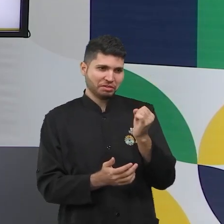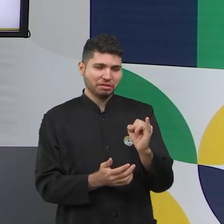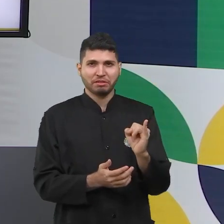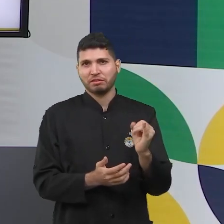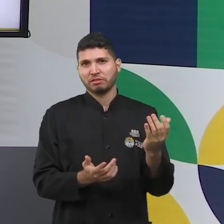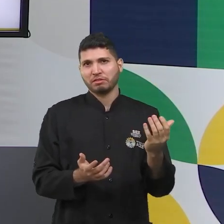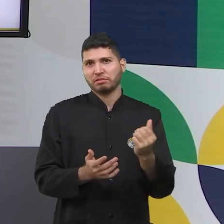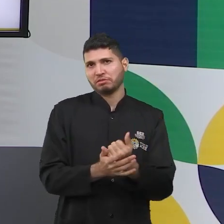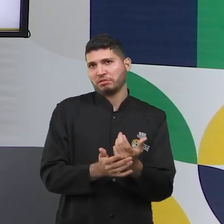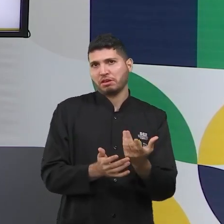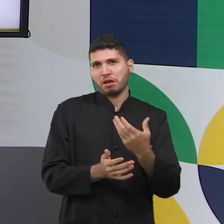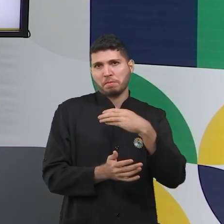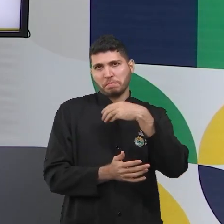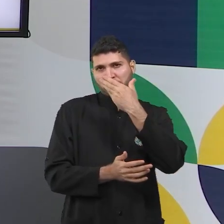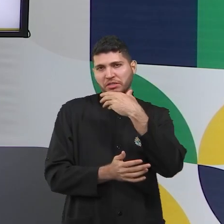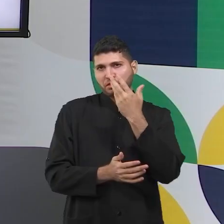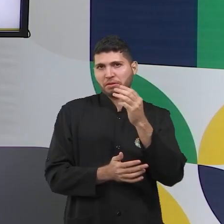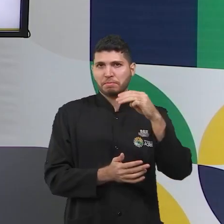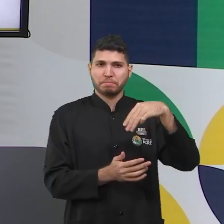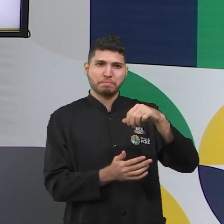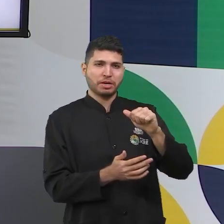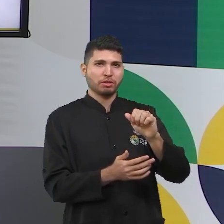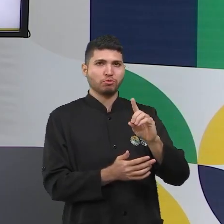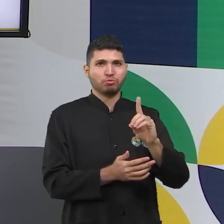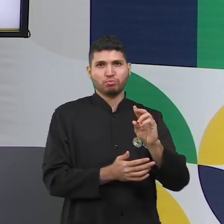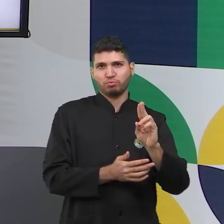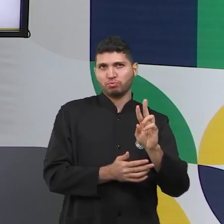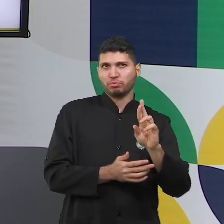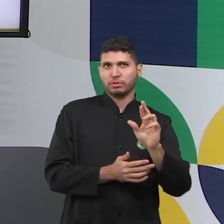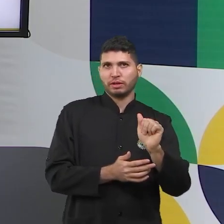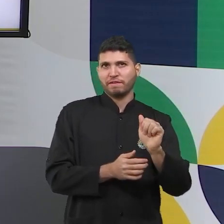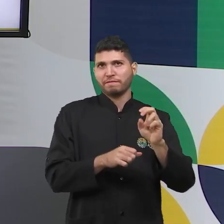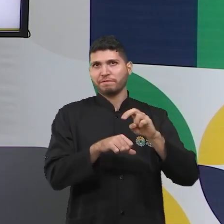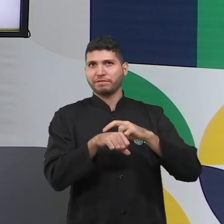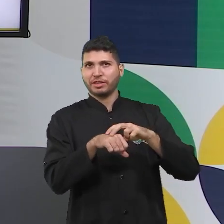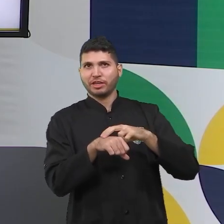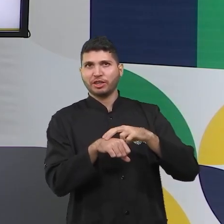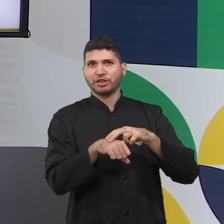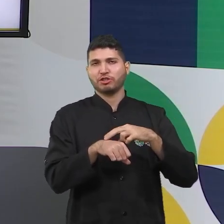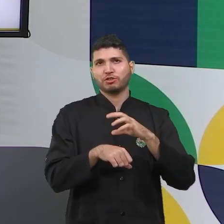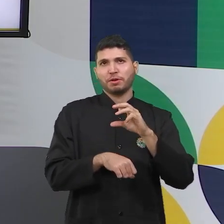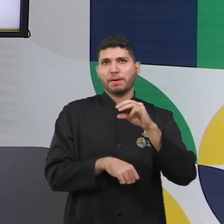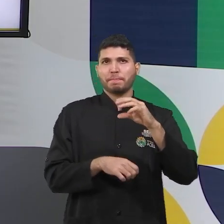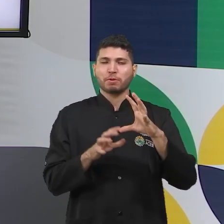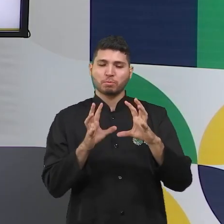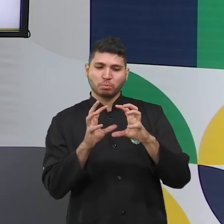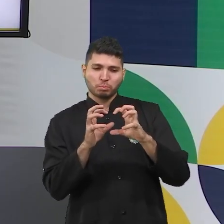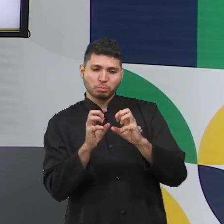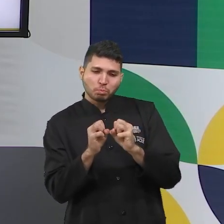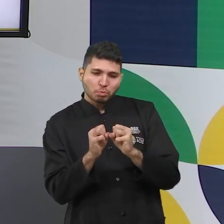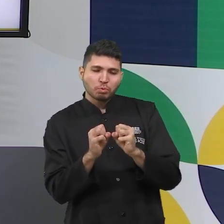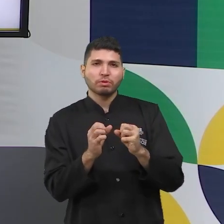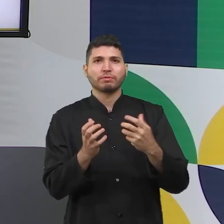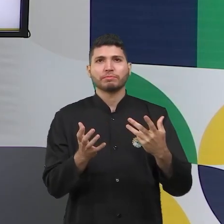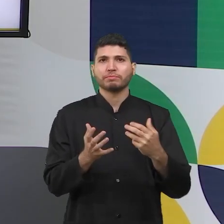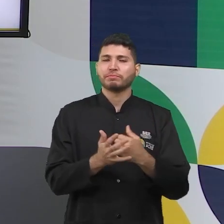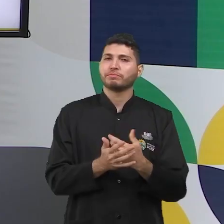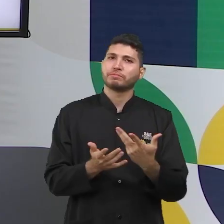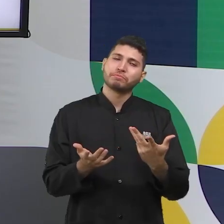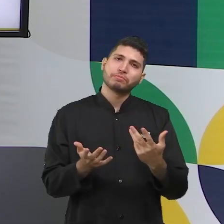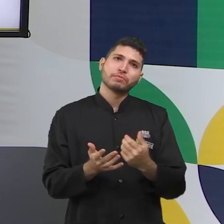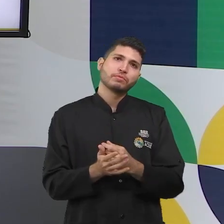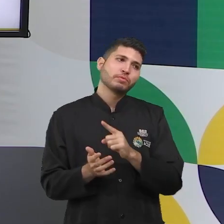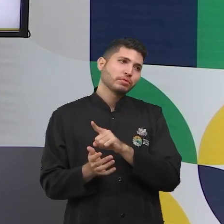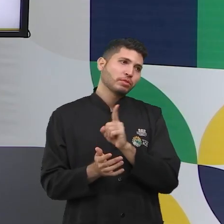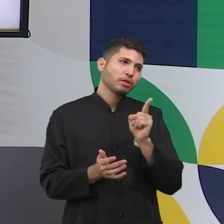a murcha, a madura, a verde, ou seja, você vai chamar todas elas de maçãs. Então, por isso que diz que